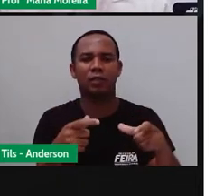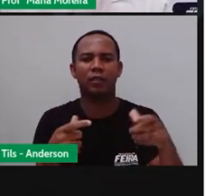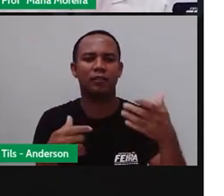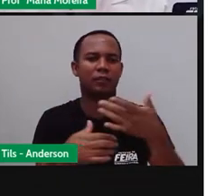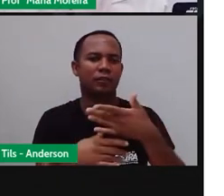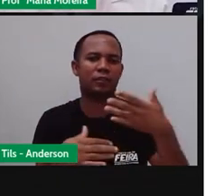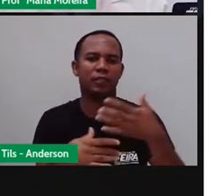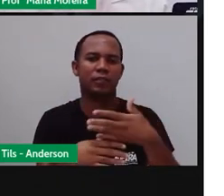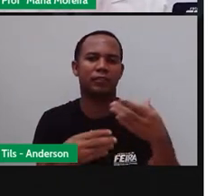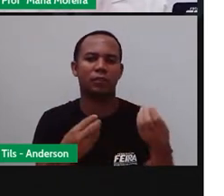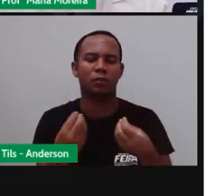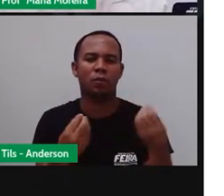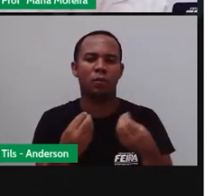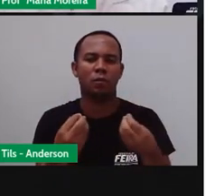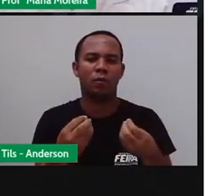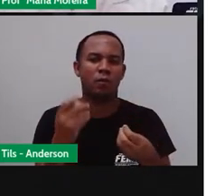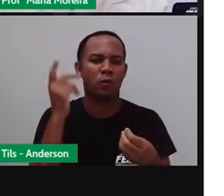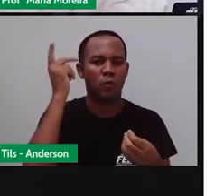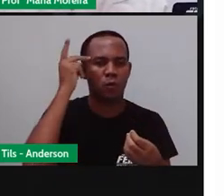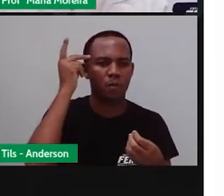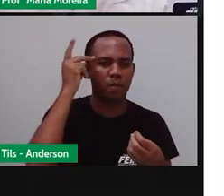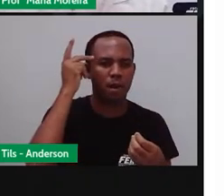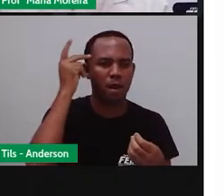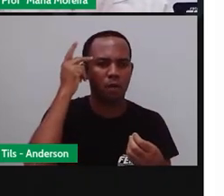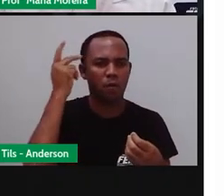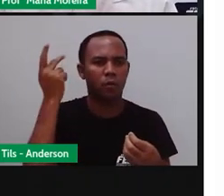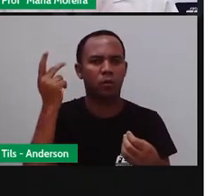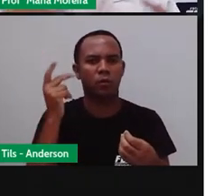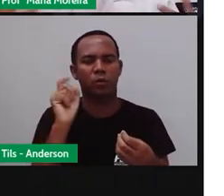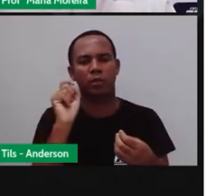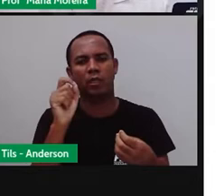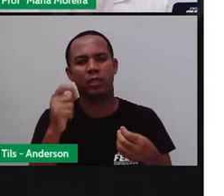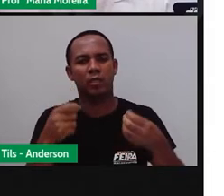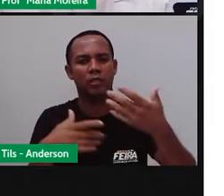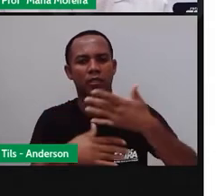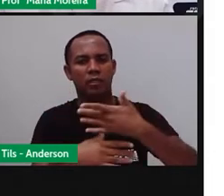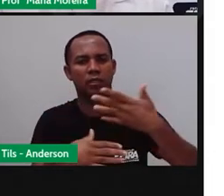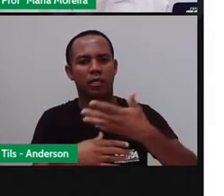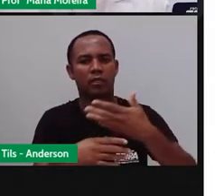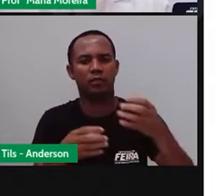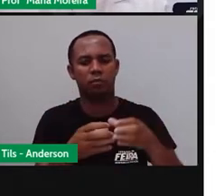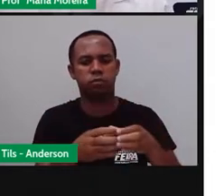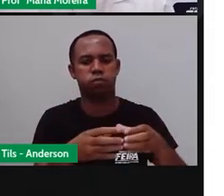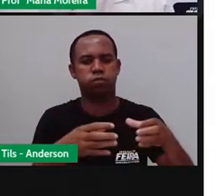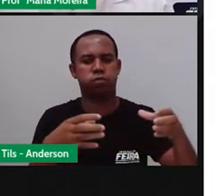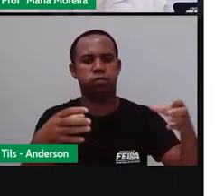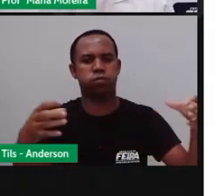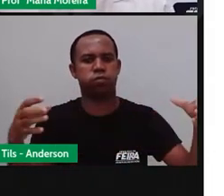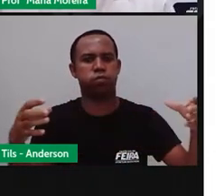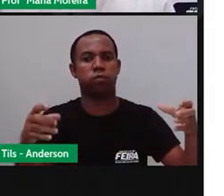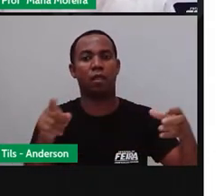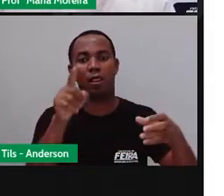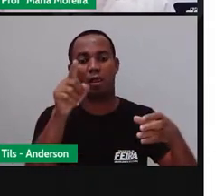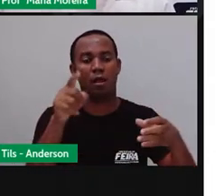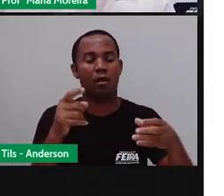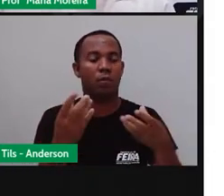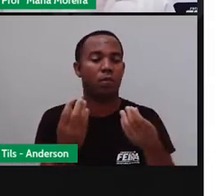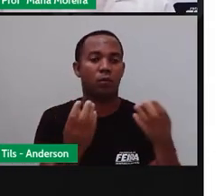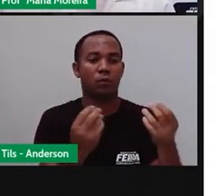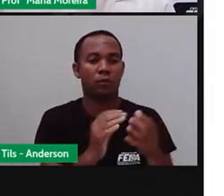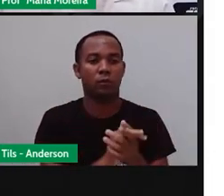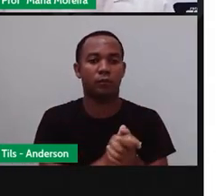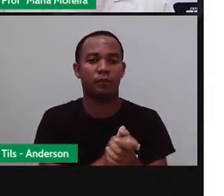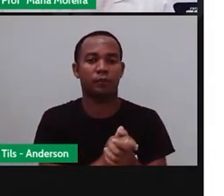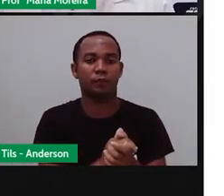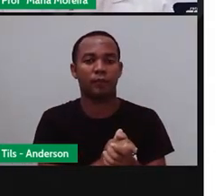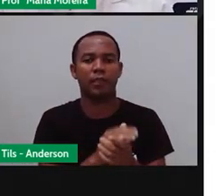como, por exemplo, São Paulo. É uma cidade que hoje cresceu tanto que não se tem mais espaço, né?